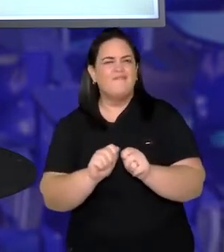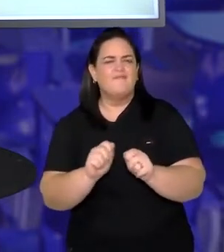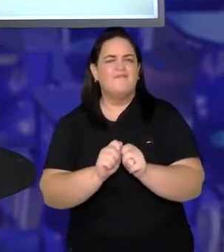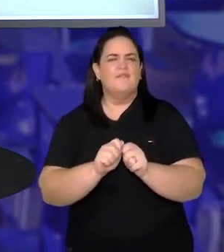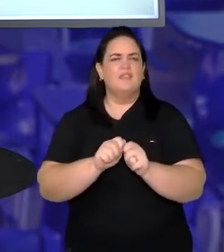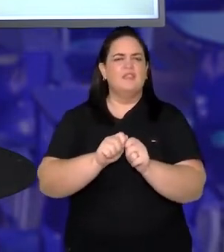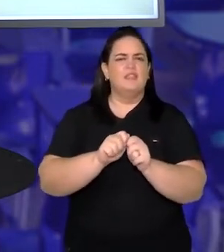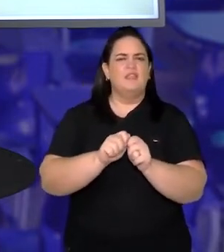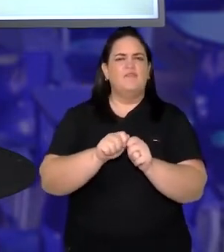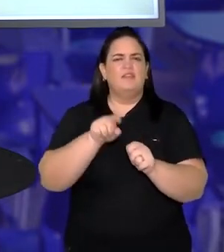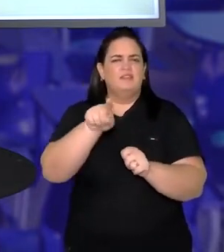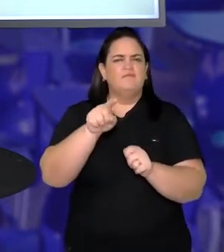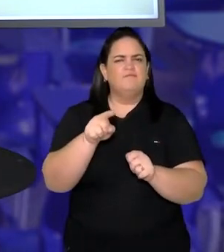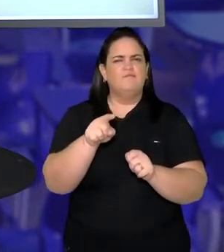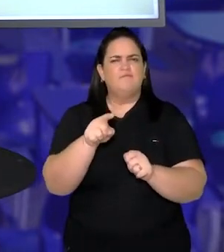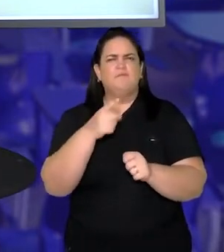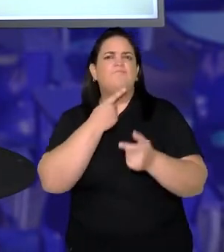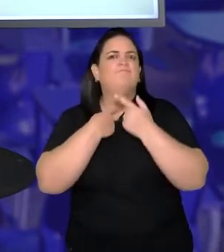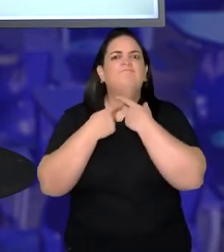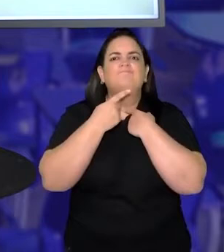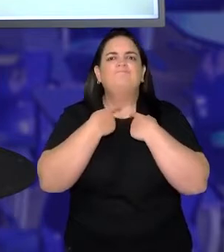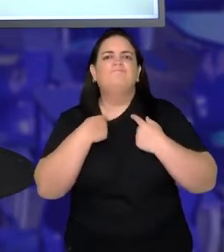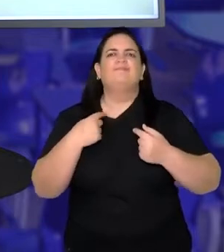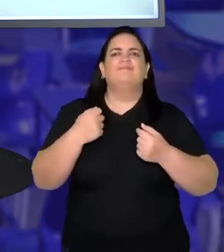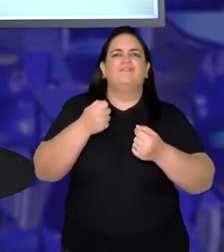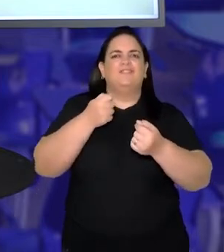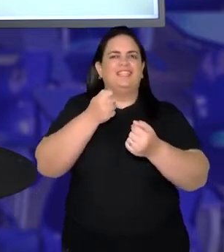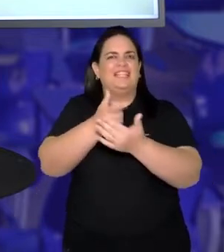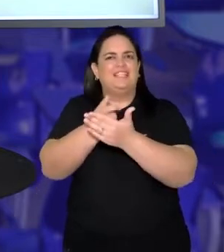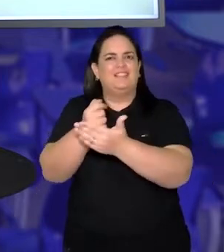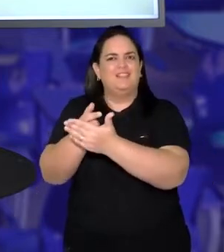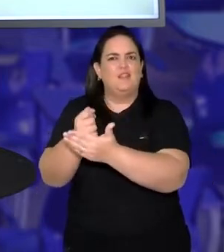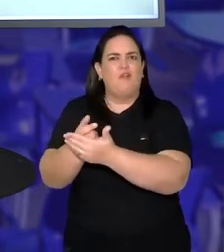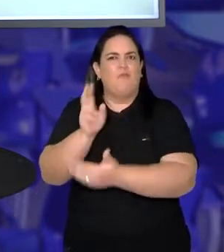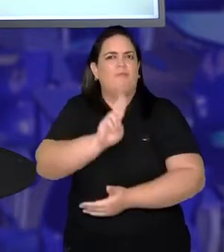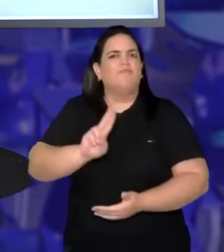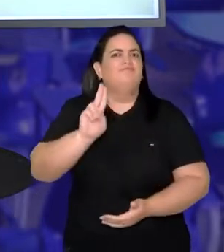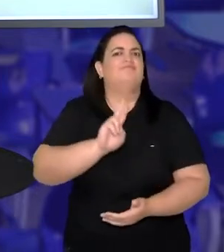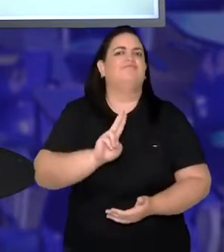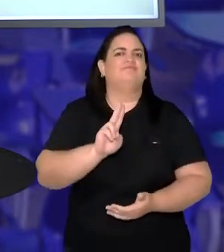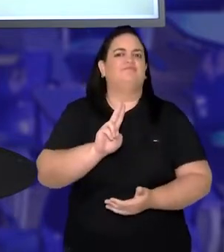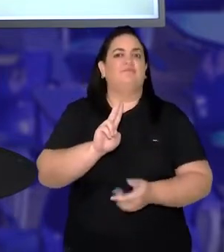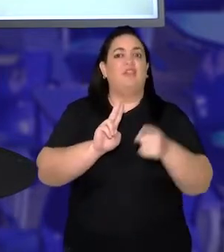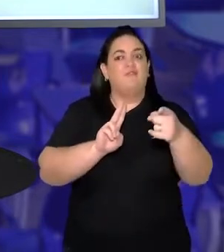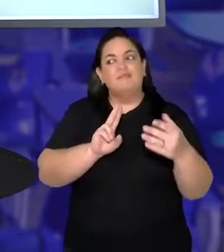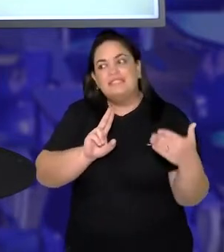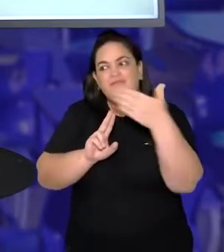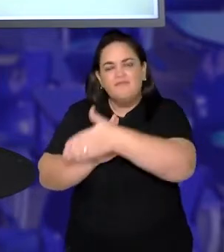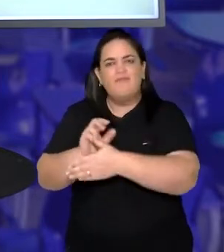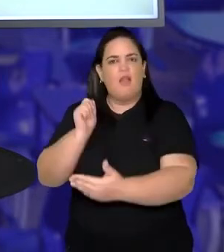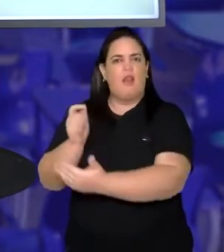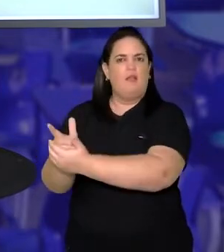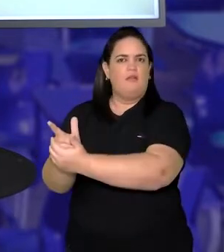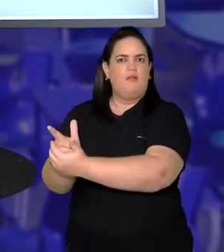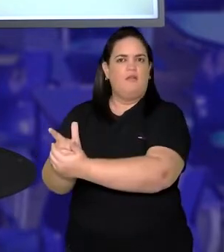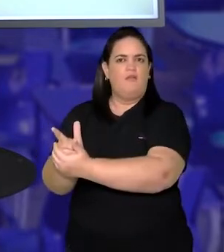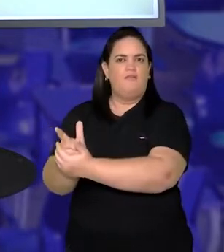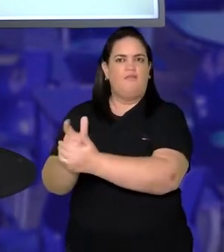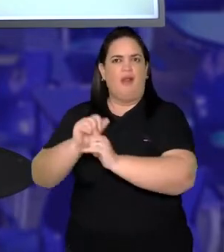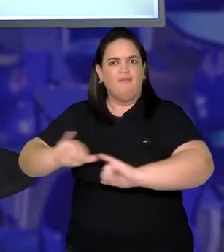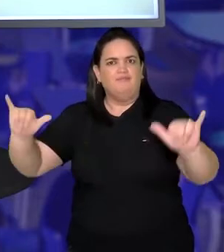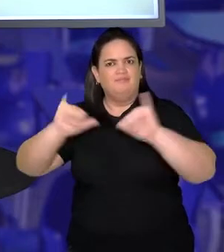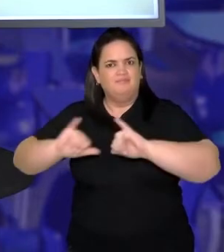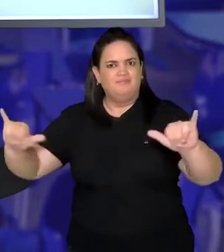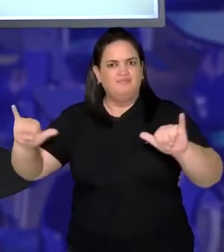um ambiente para que você deseje o produto, para que você sinta a necessidade de tê-lo e vá lá e consuma,